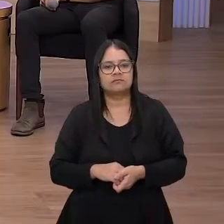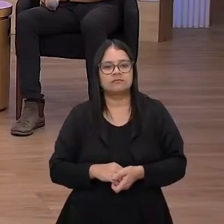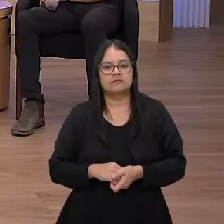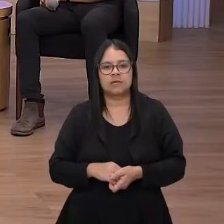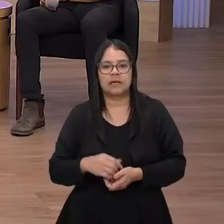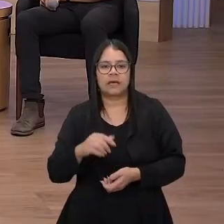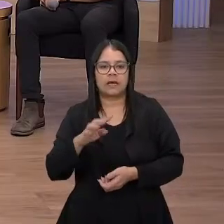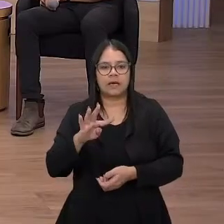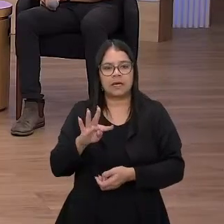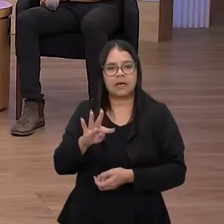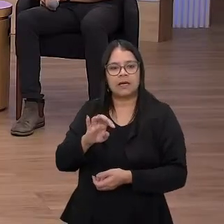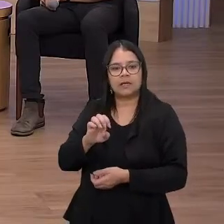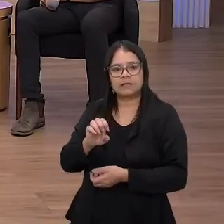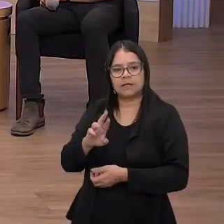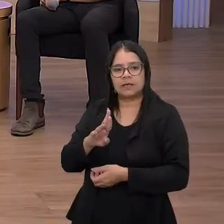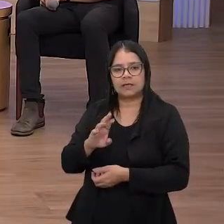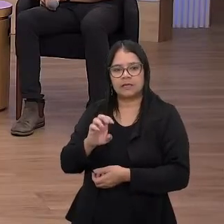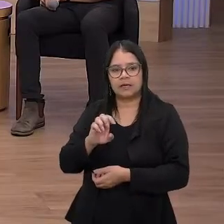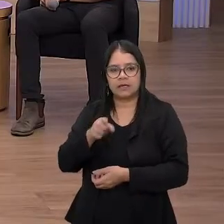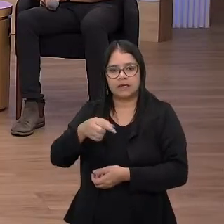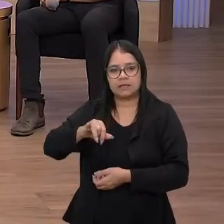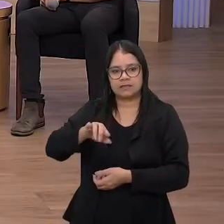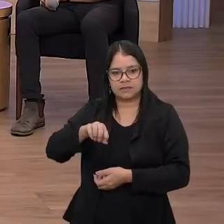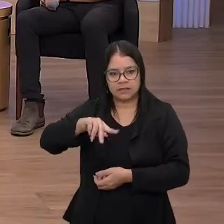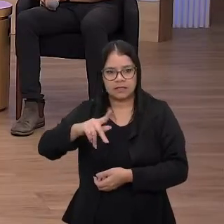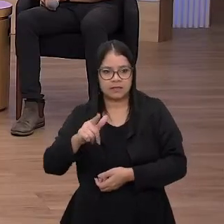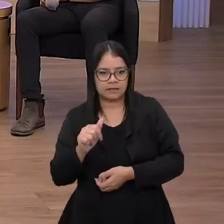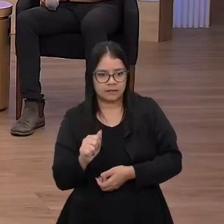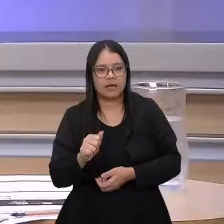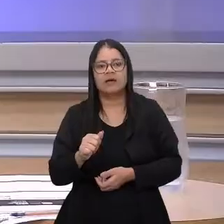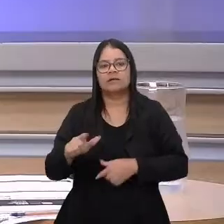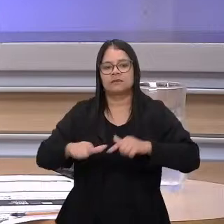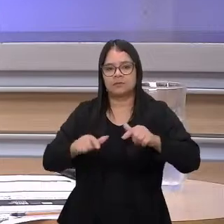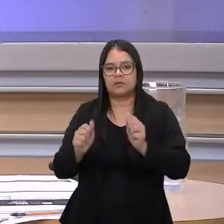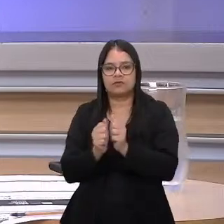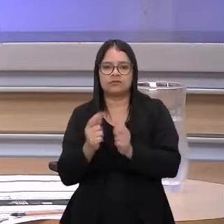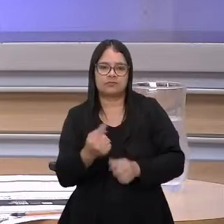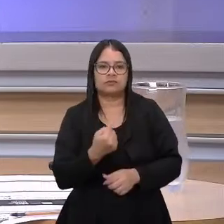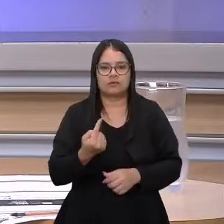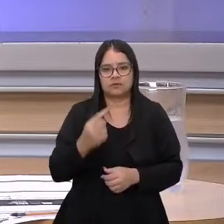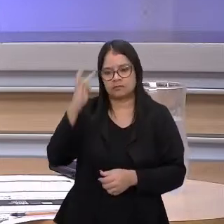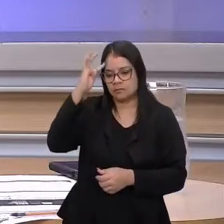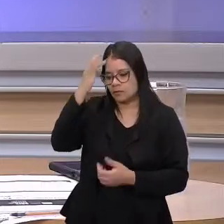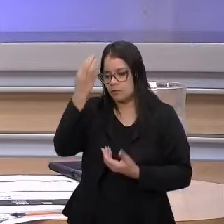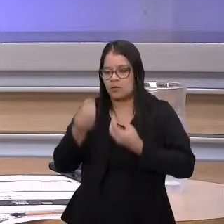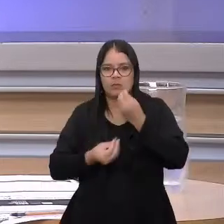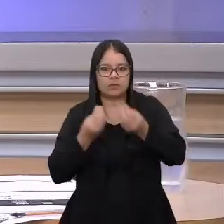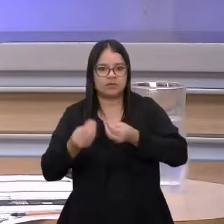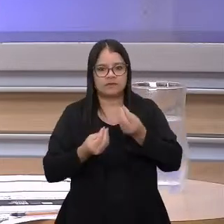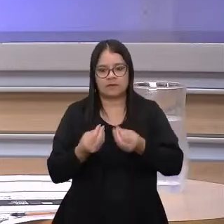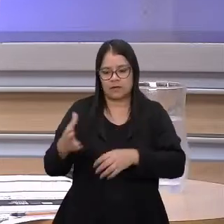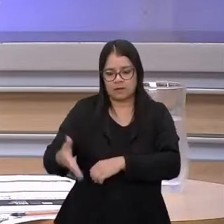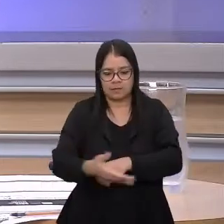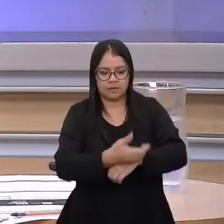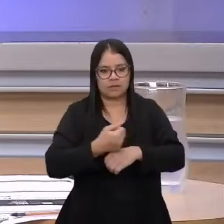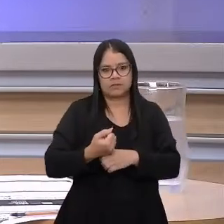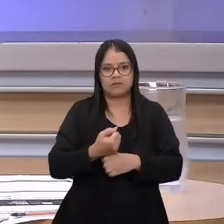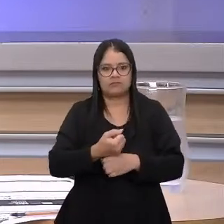abraço, Terezinha. Ela mandou aqui uma questão, como resolver o problema de captação dos